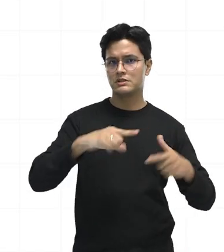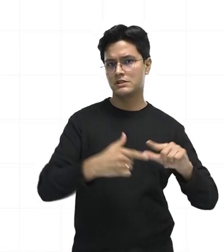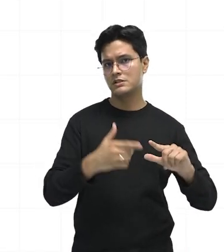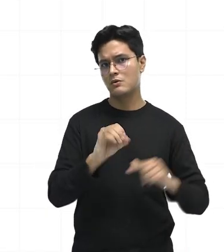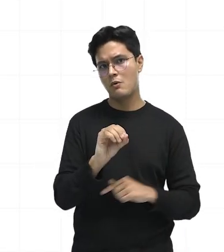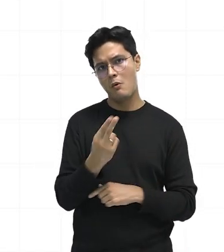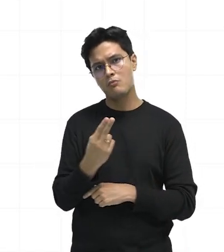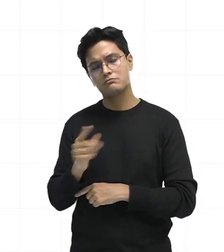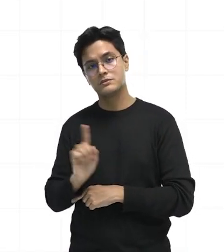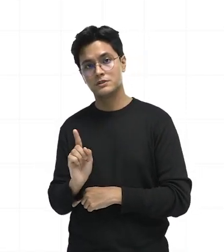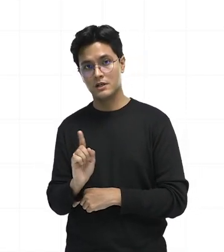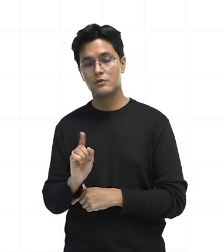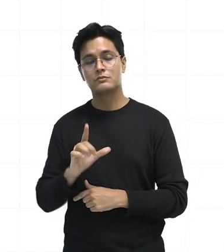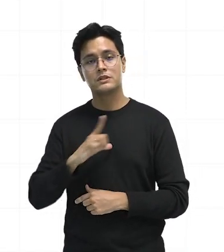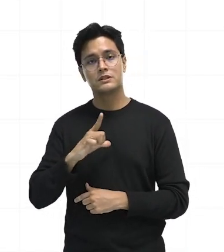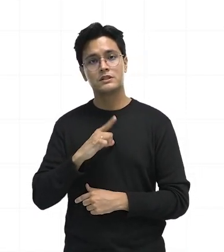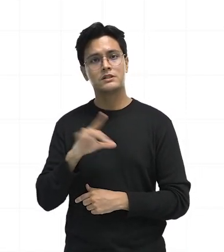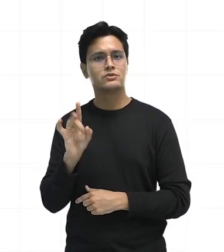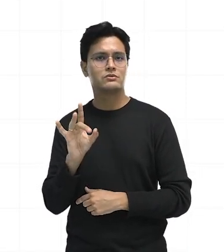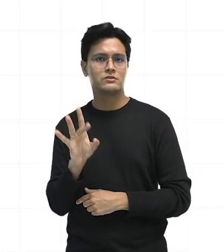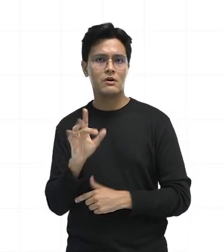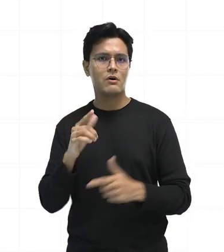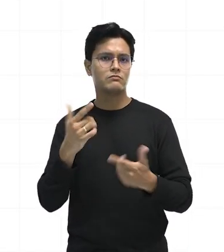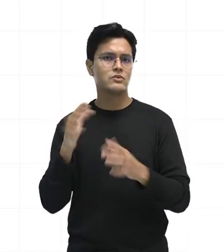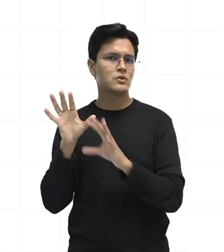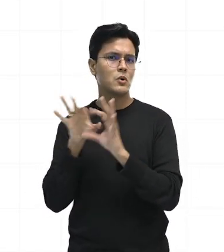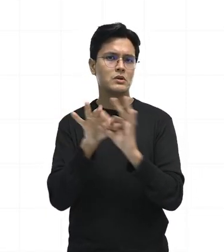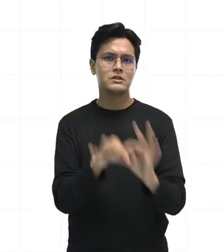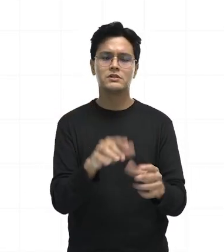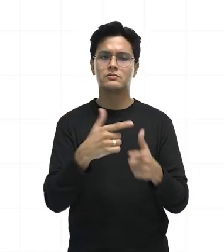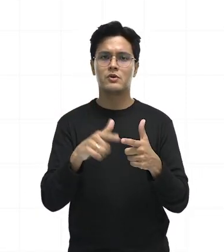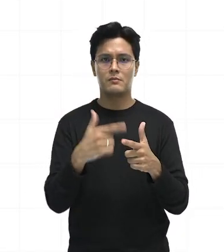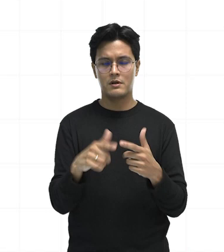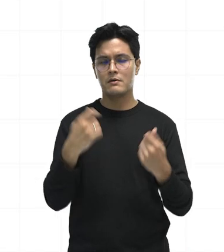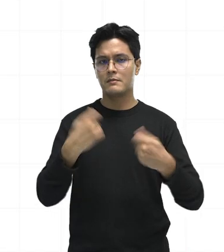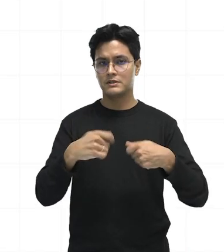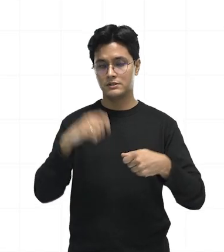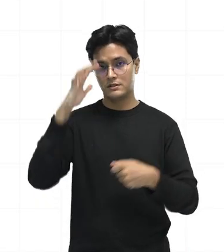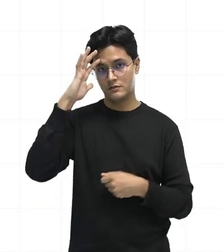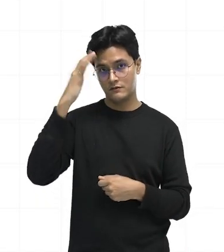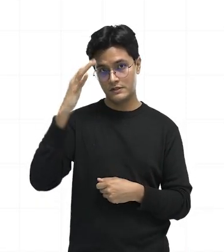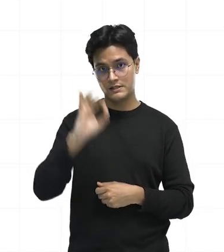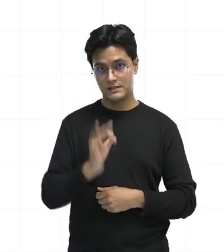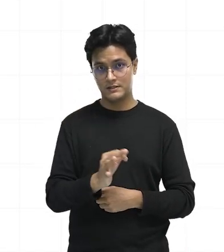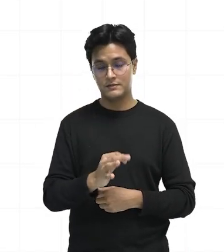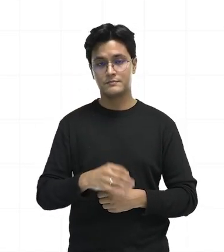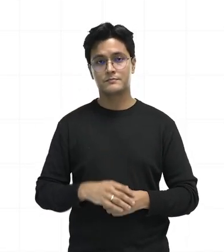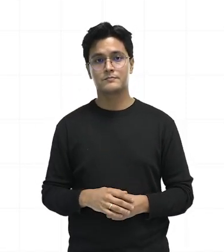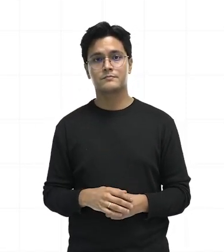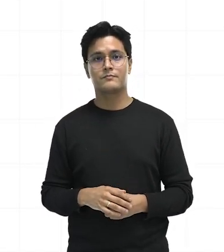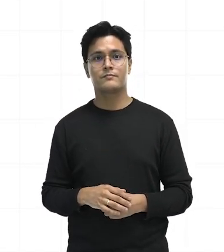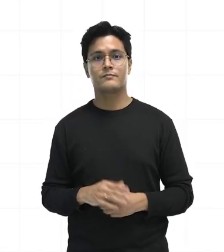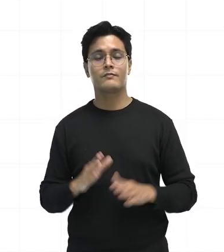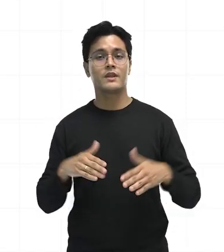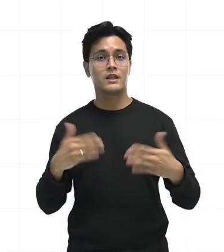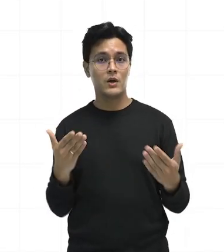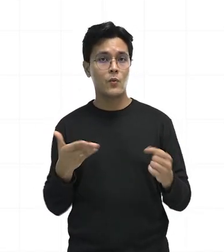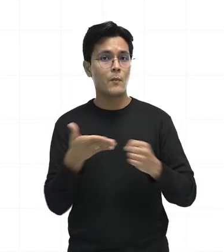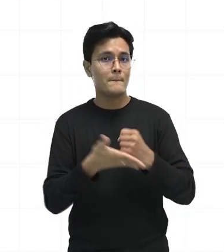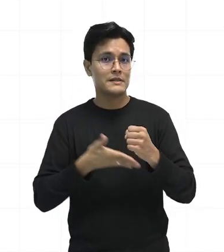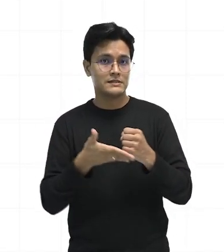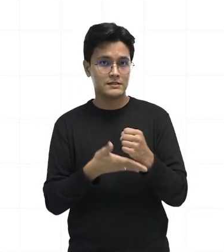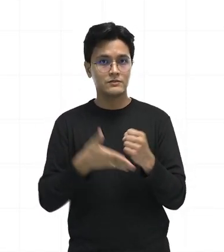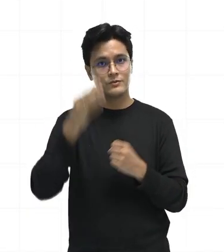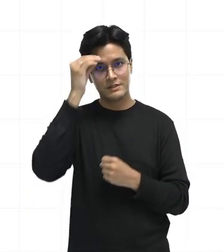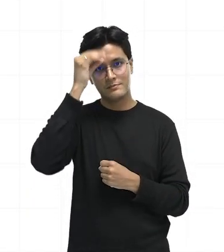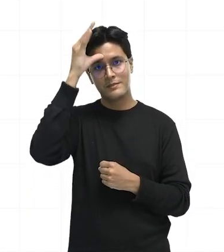é. Apenas nós temos um problema que precisa ser resolvido, tá? E aí, com base no que nós já aprendemos